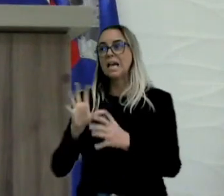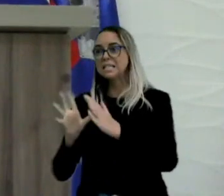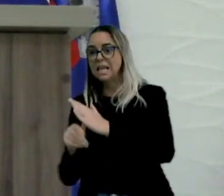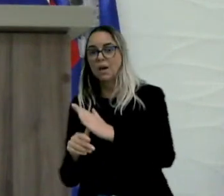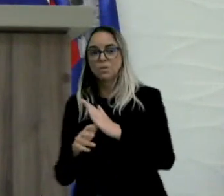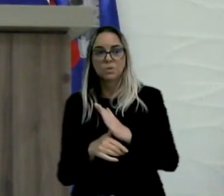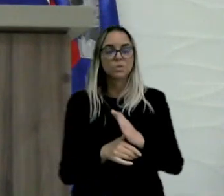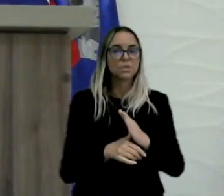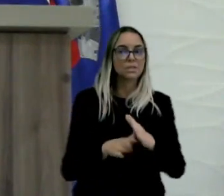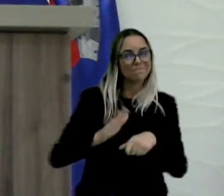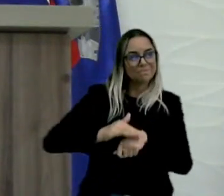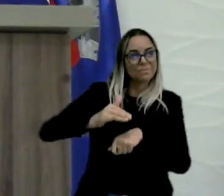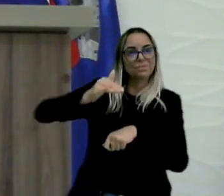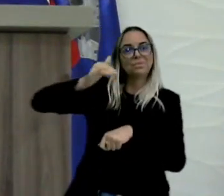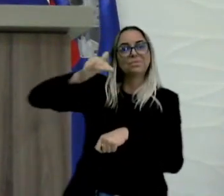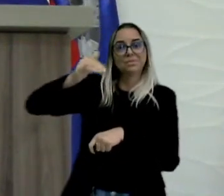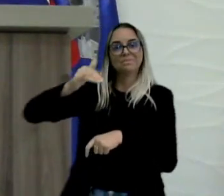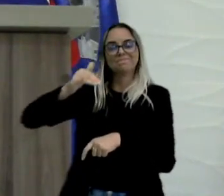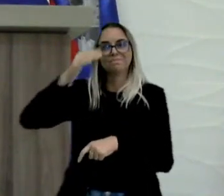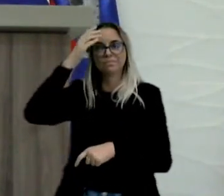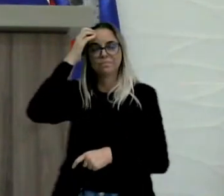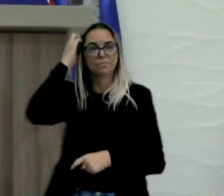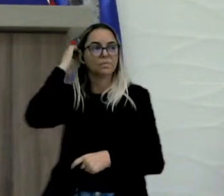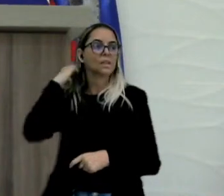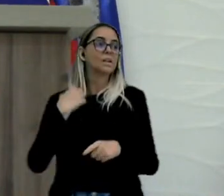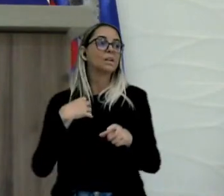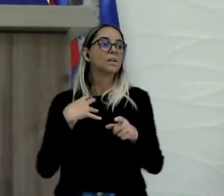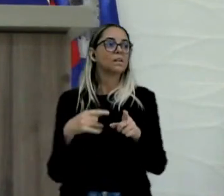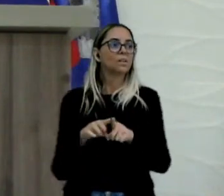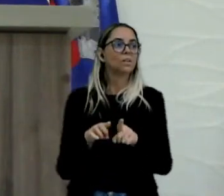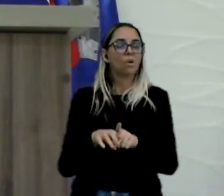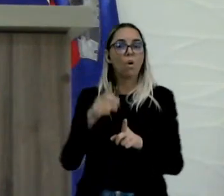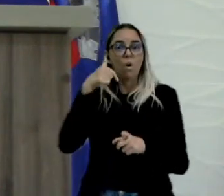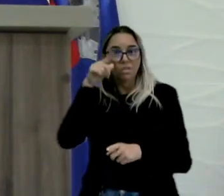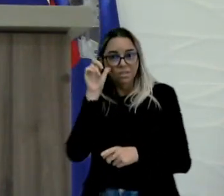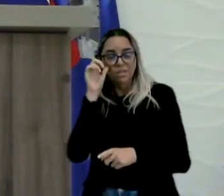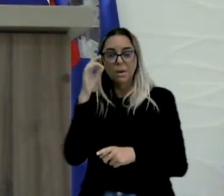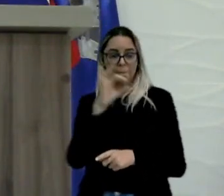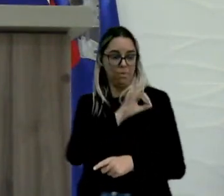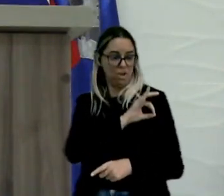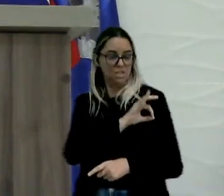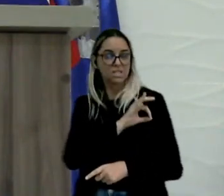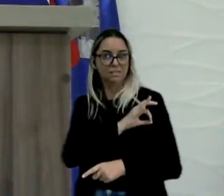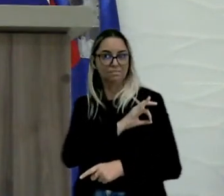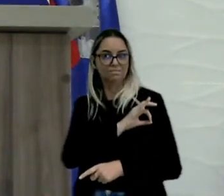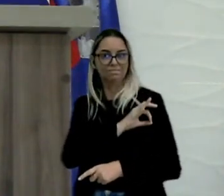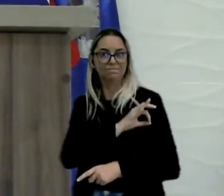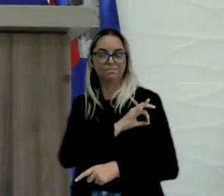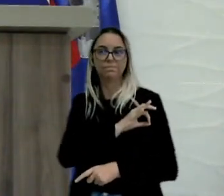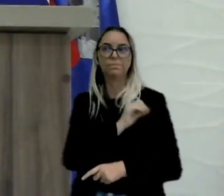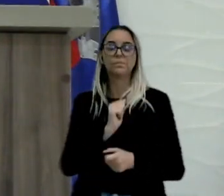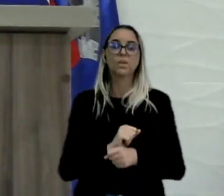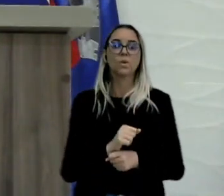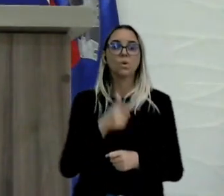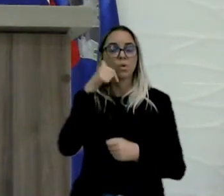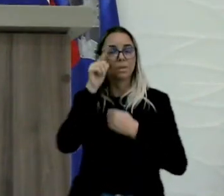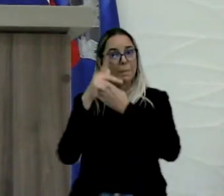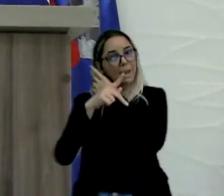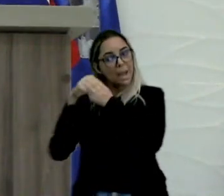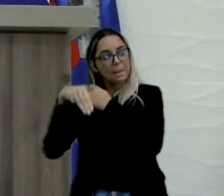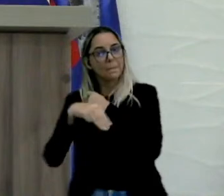aumentando muito inclusive ontem eu quero até agradecer o pessoal da Polícia Militar o sargent caldo que tava aqui ontem de